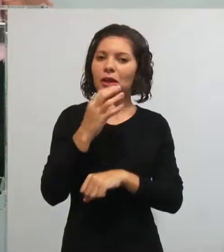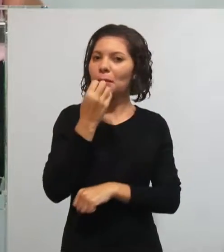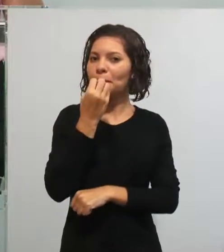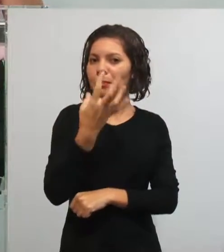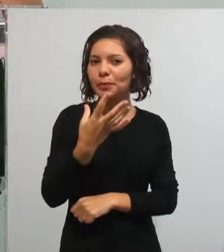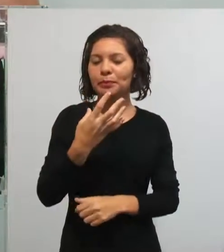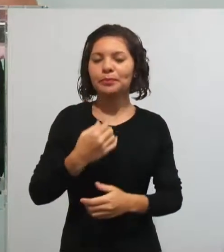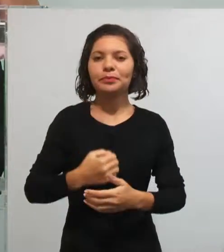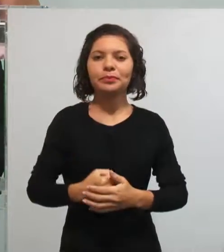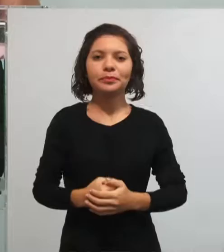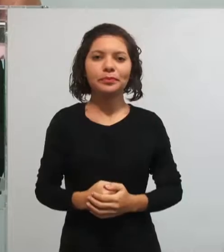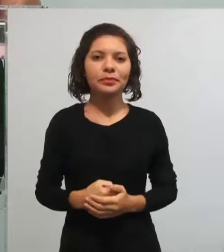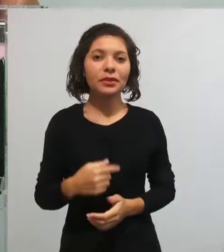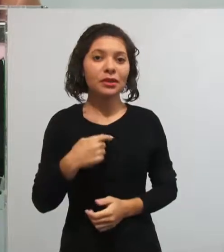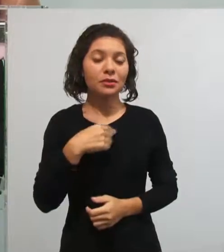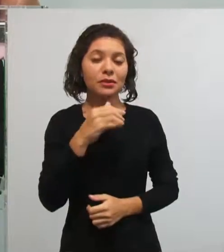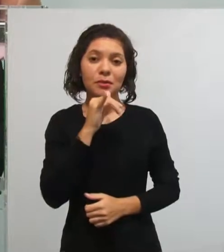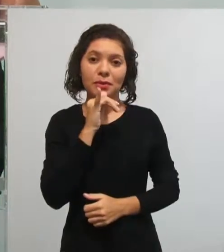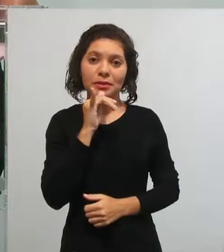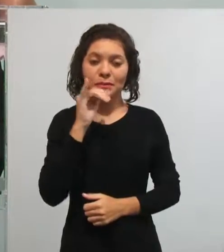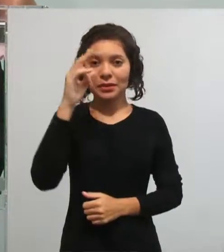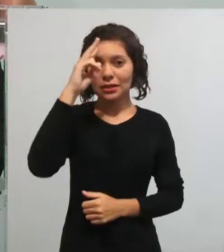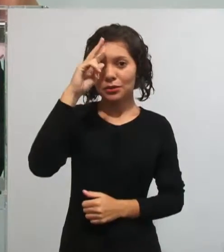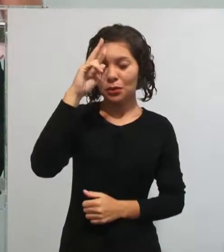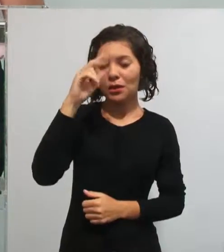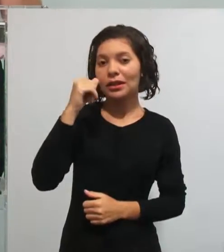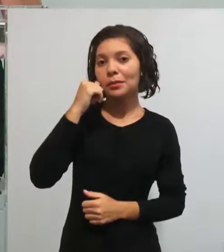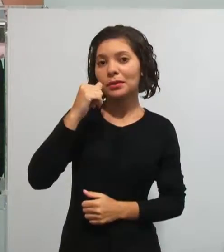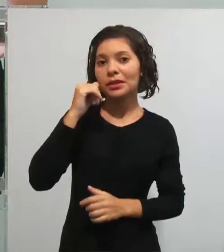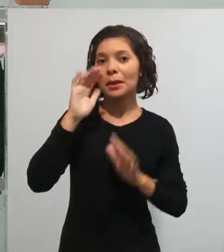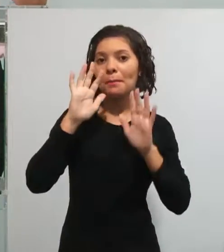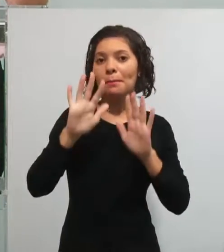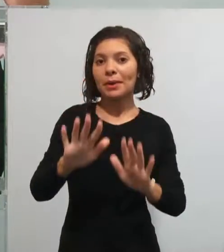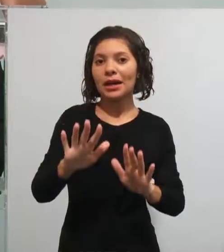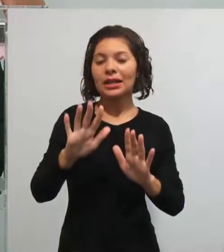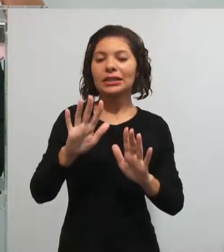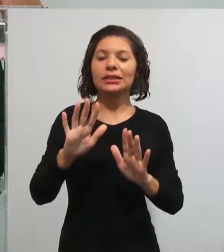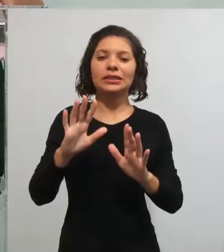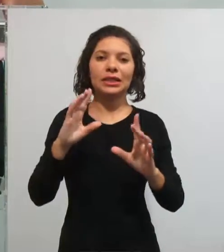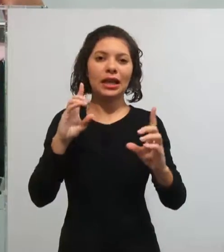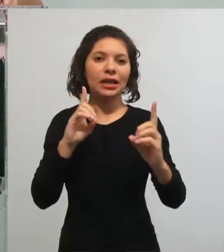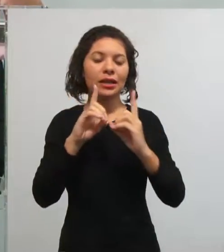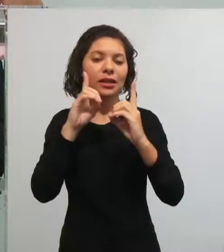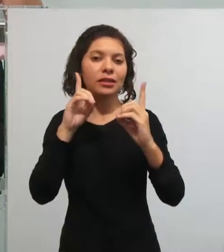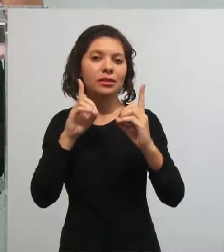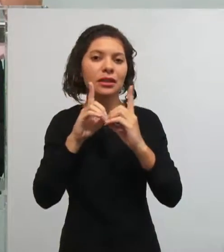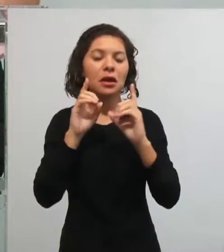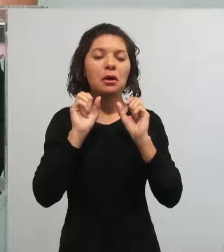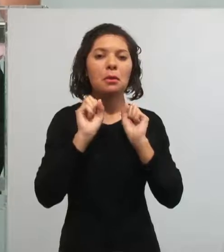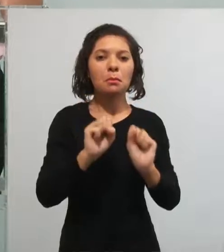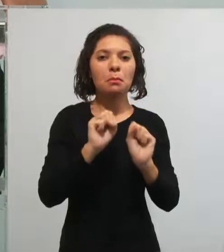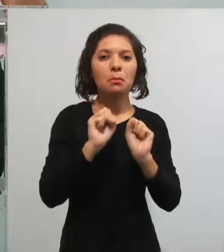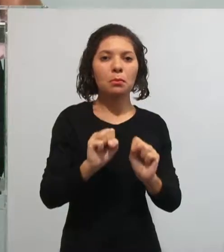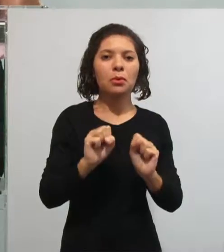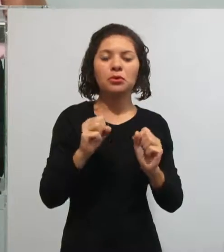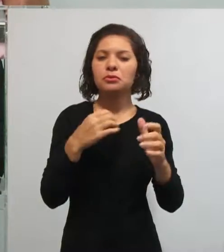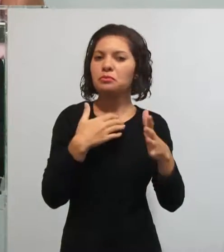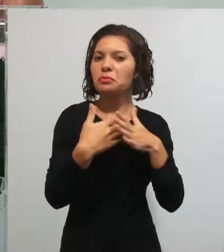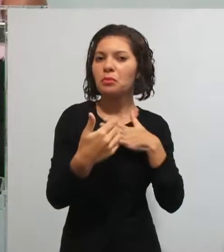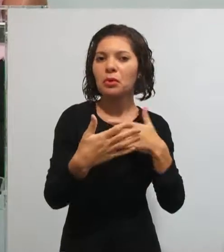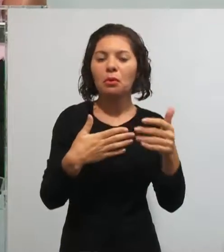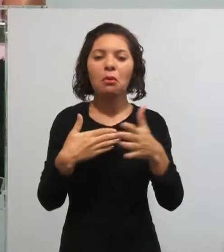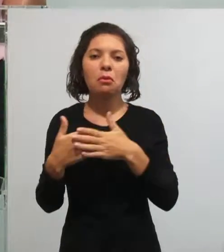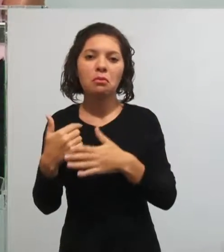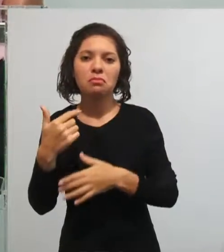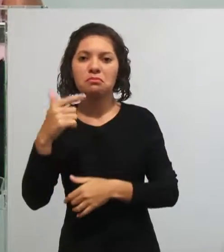vocês, e eu estou dando um exemplo da história do Chapeuzinho Vermelho, mas essa dinâmica, ela pode ser feita com qualquer